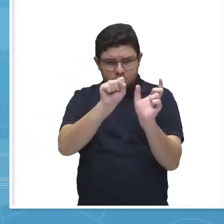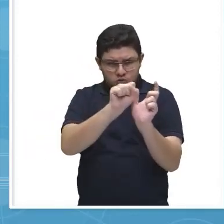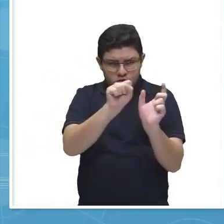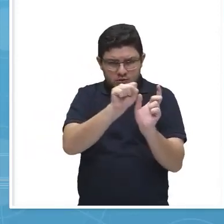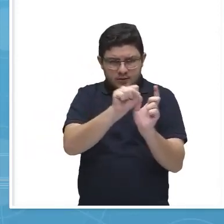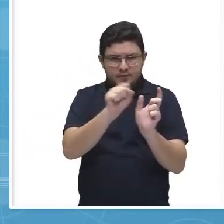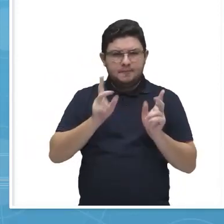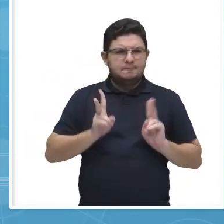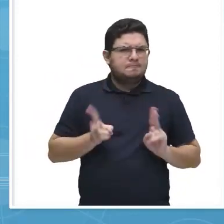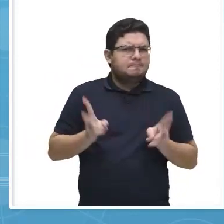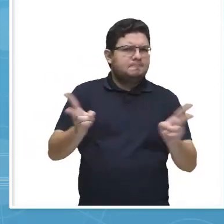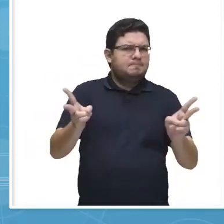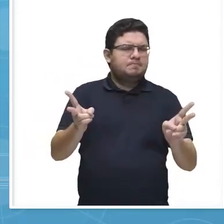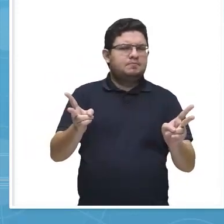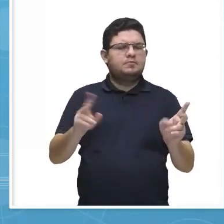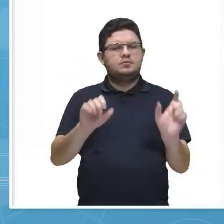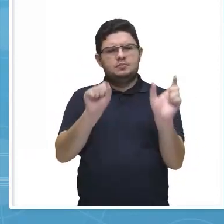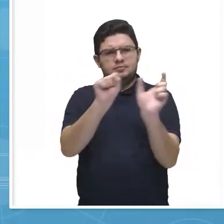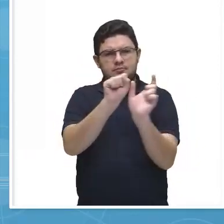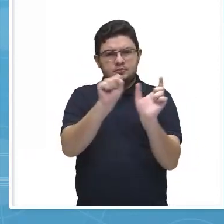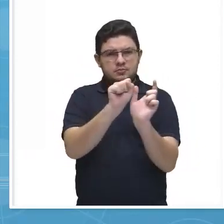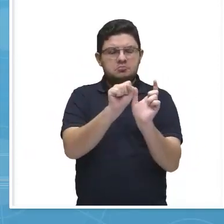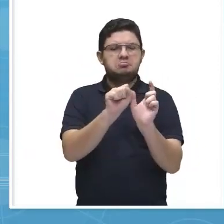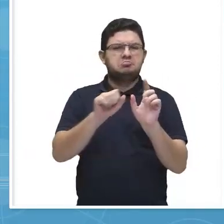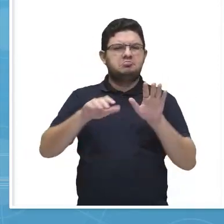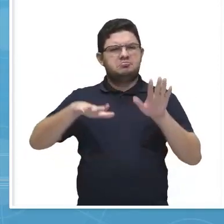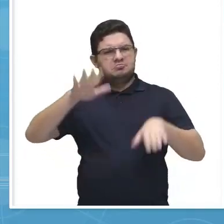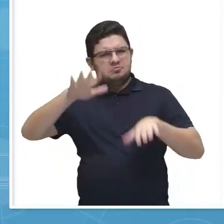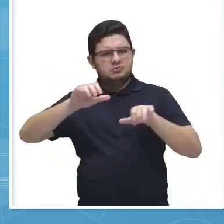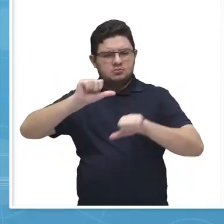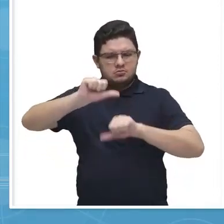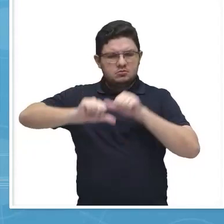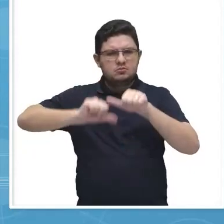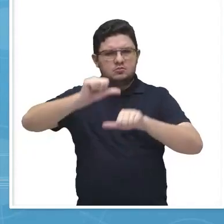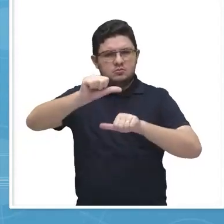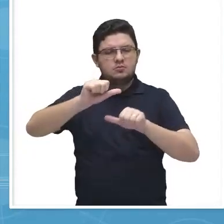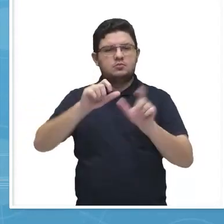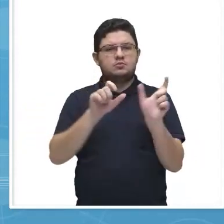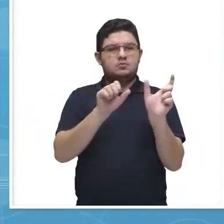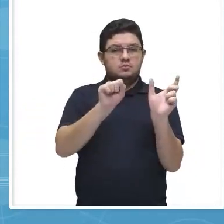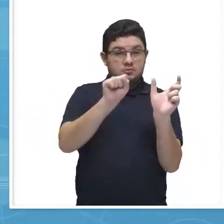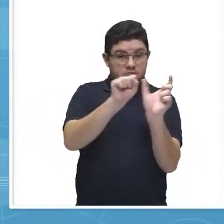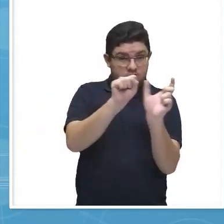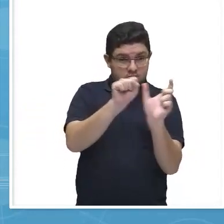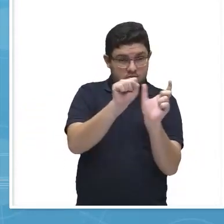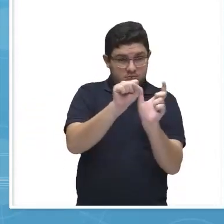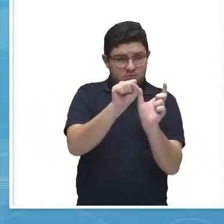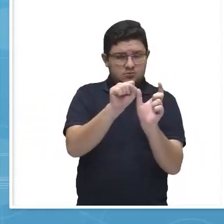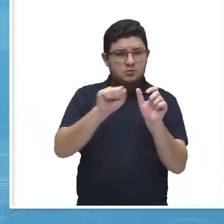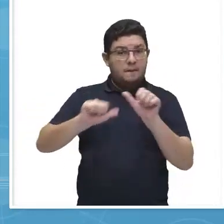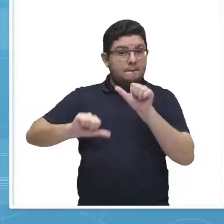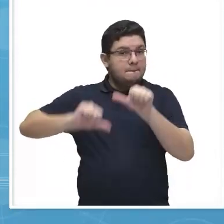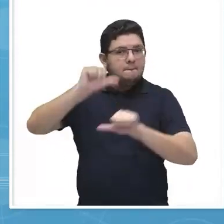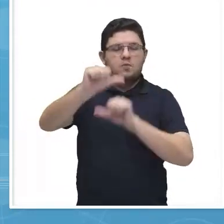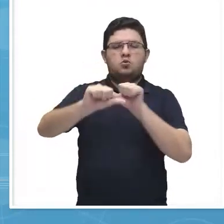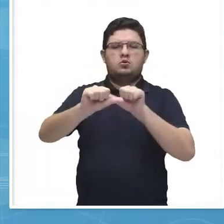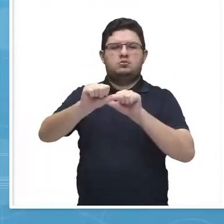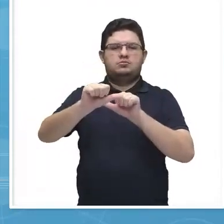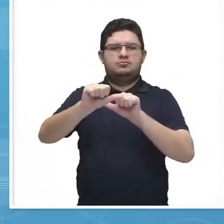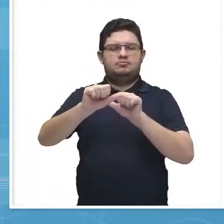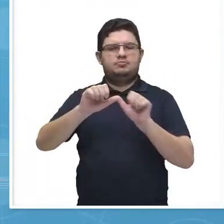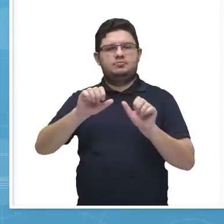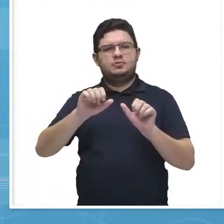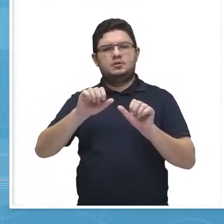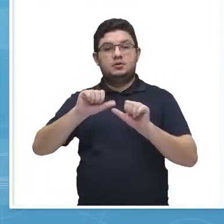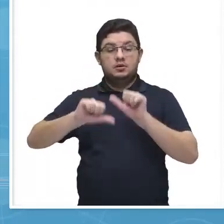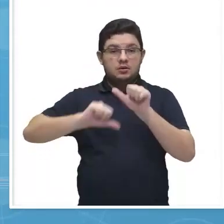para sempre. Se é um estado transitório, só naquele momento. Se é uma alteração, uma mudança de estado, era uma